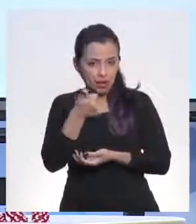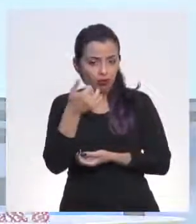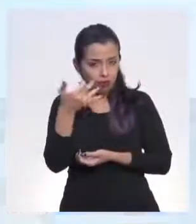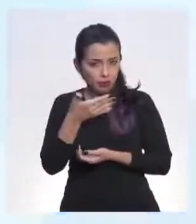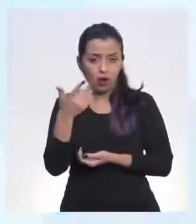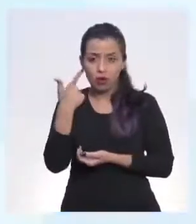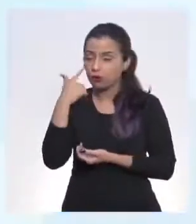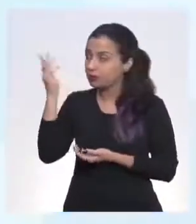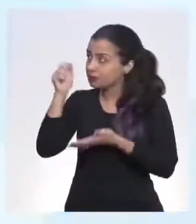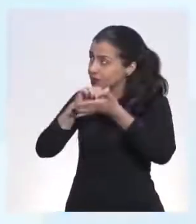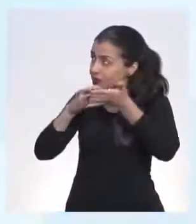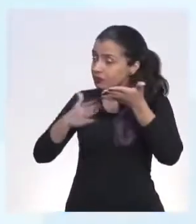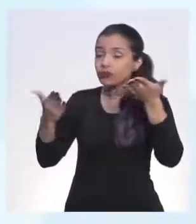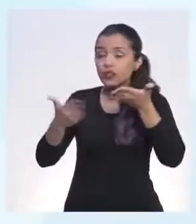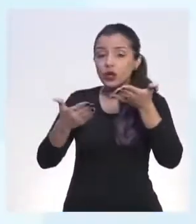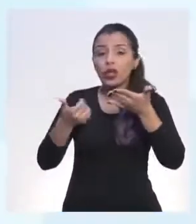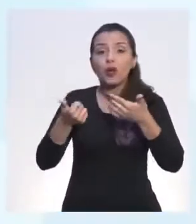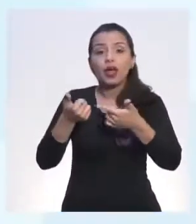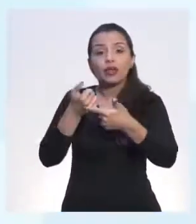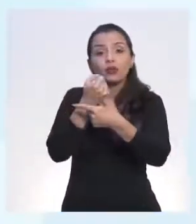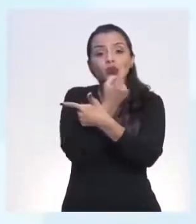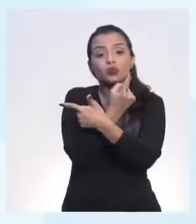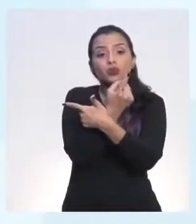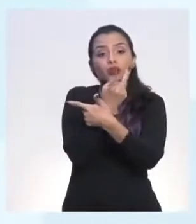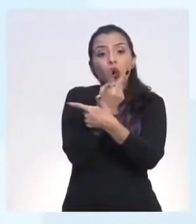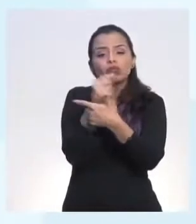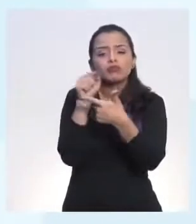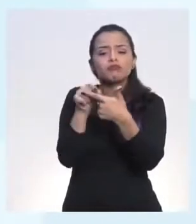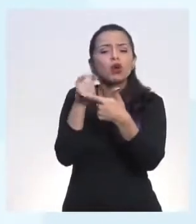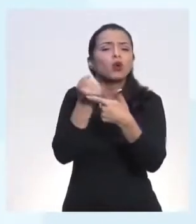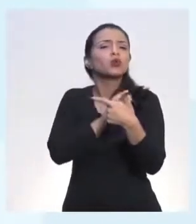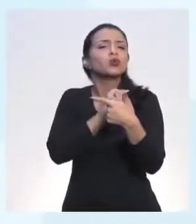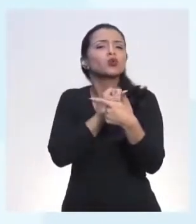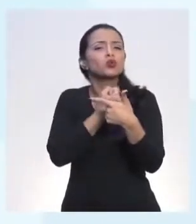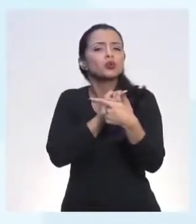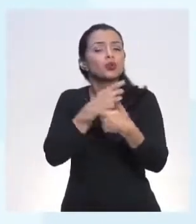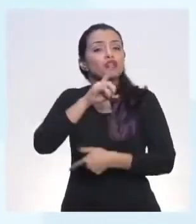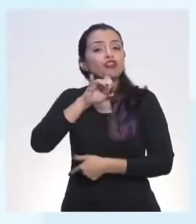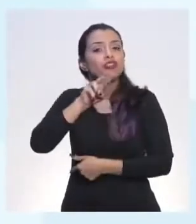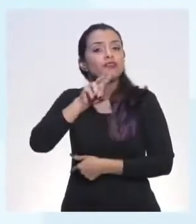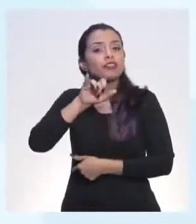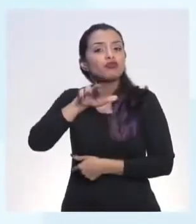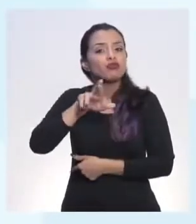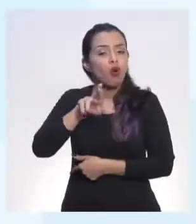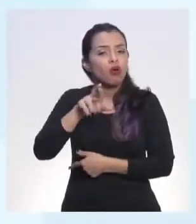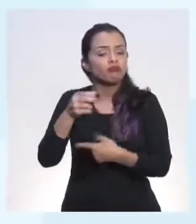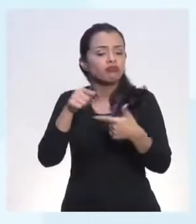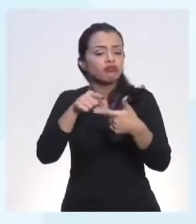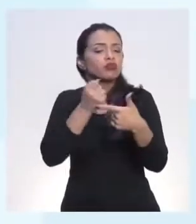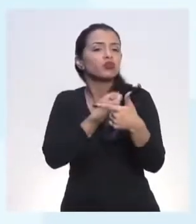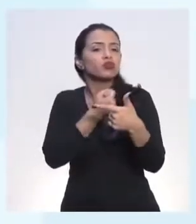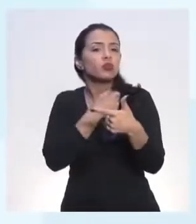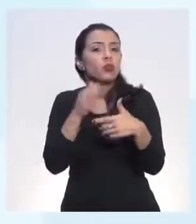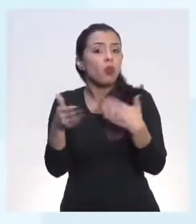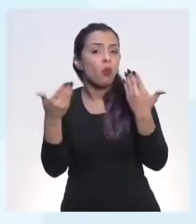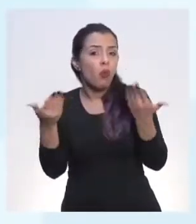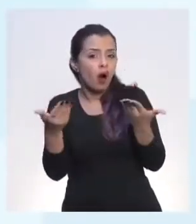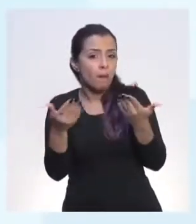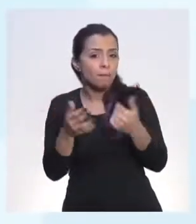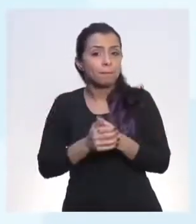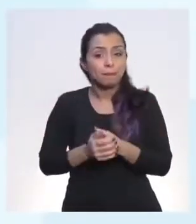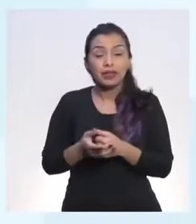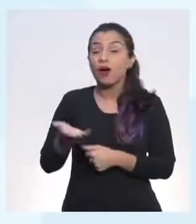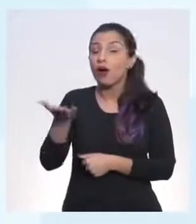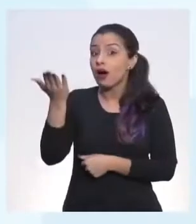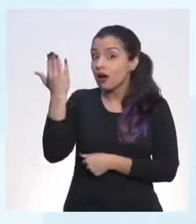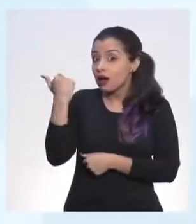vocês, eu quero os divisores de 12. Divisores de 12. Como eu já coloquei para vocês, o